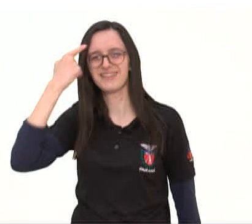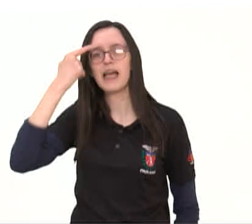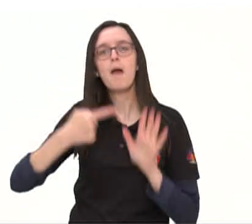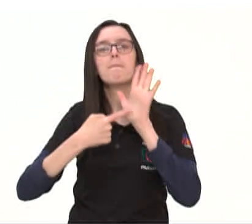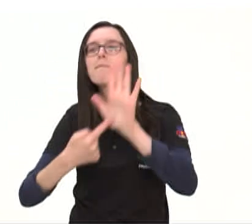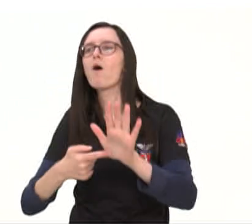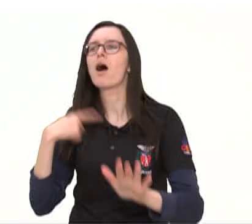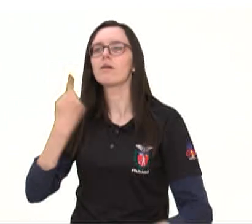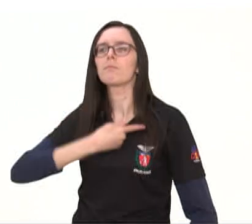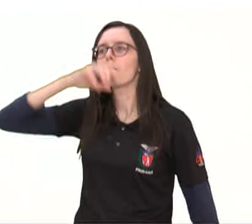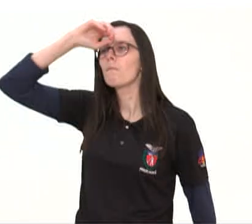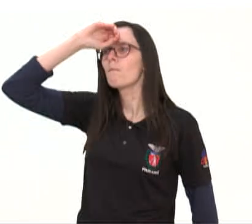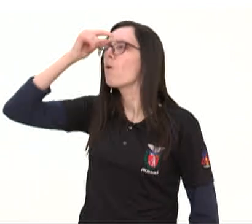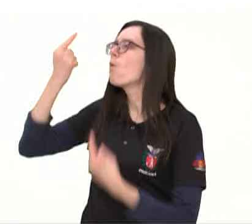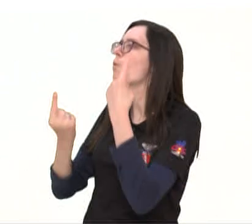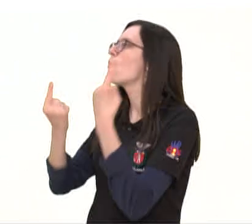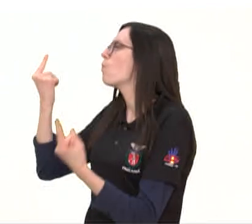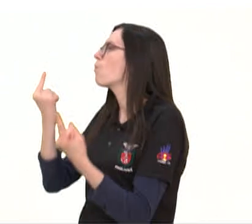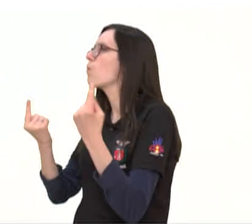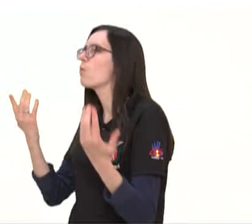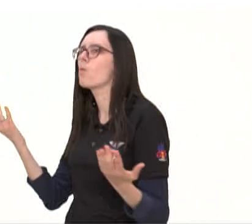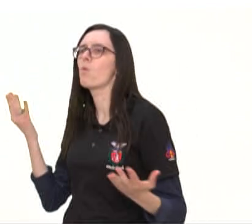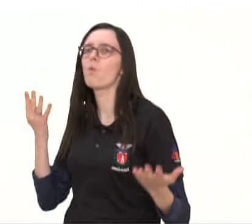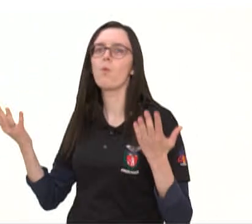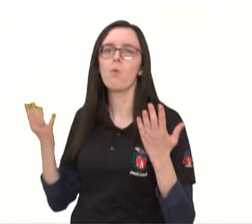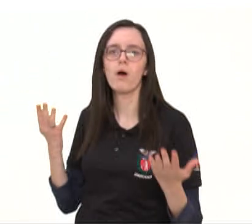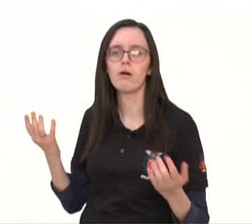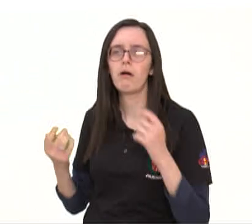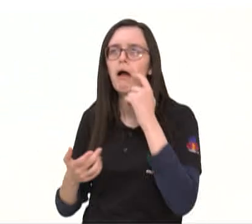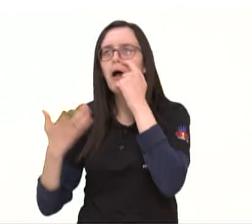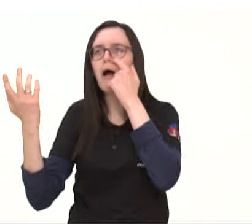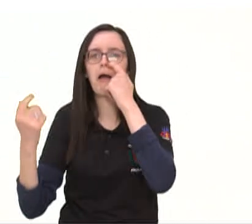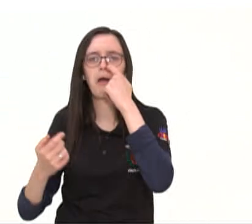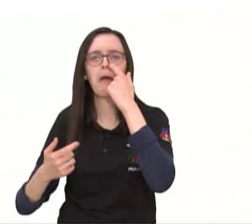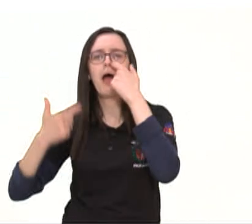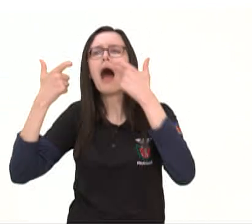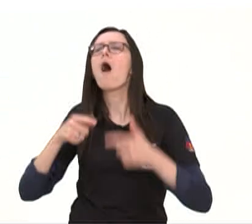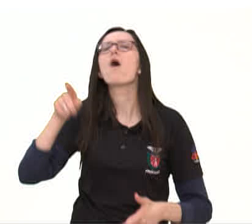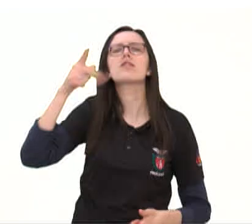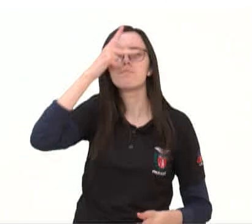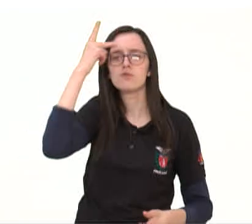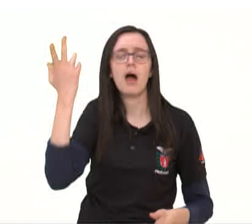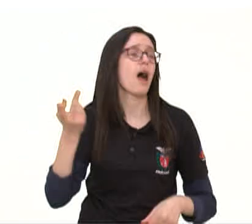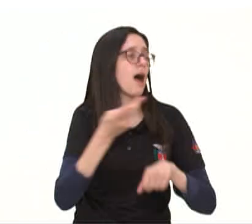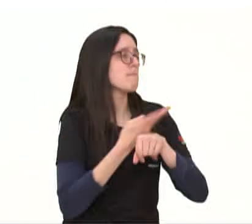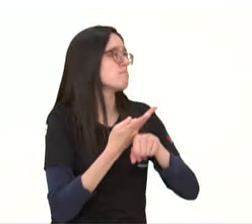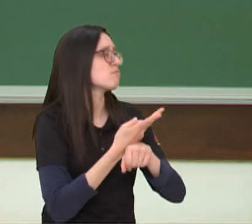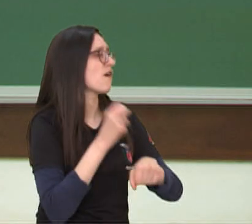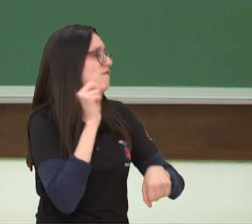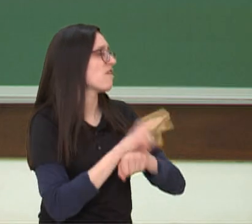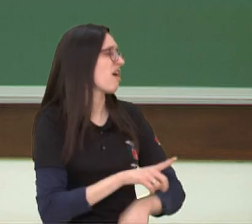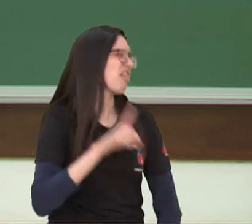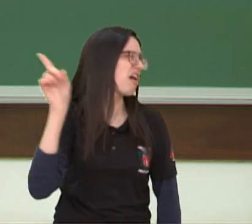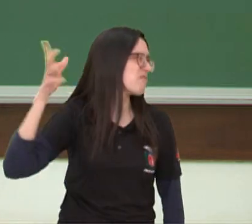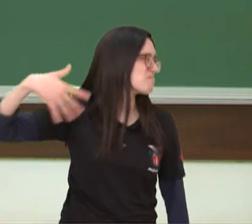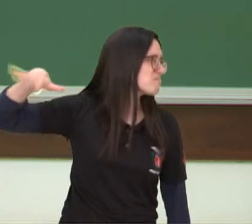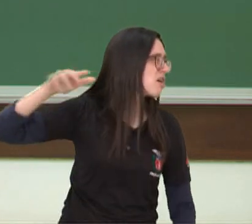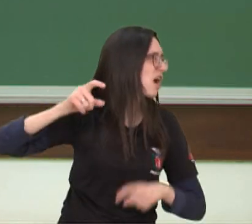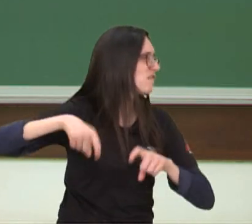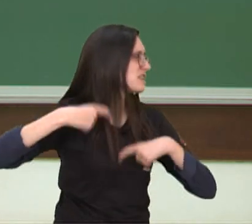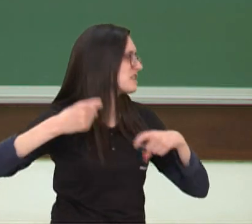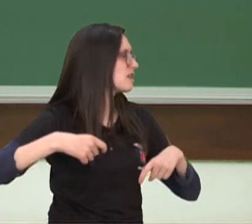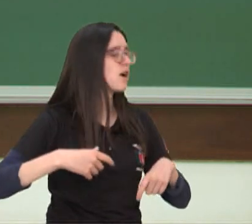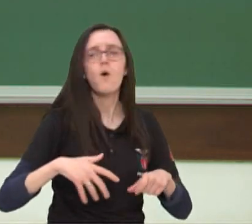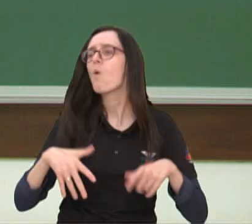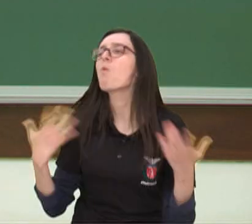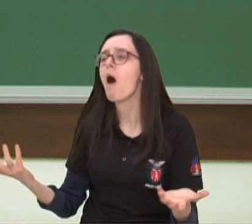não sabemos de qual fazenda nós estamos falando. Ah, onde está fulano? Ah, foi procurar emprego numa fazenda. Qual